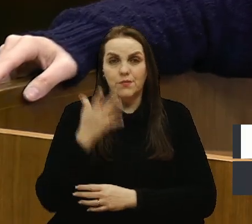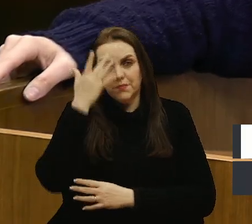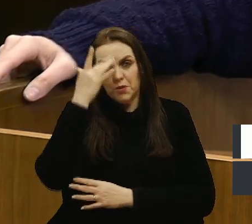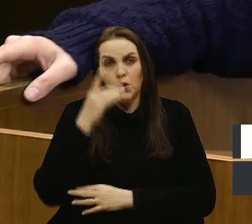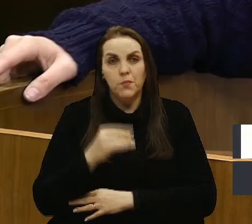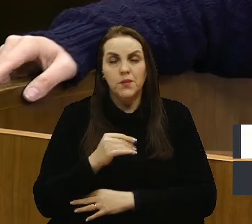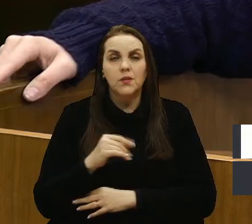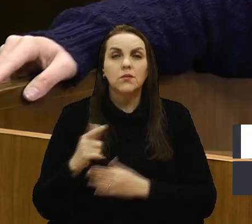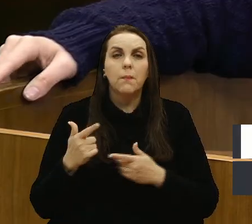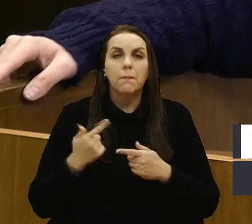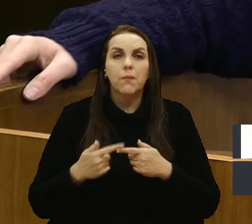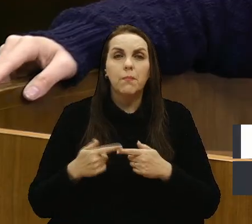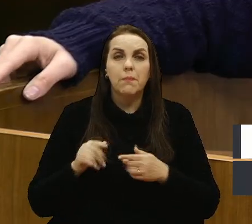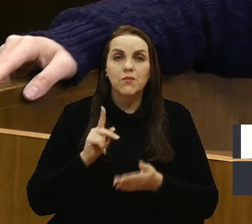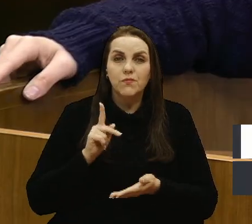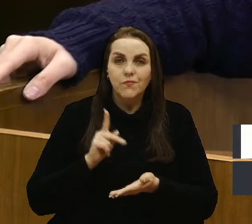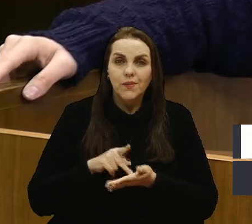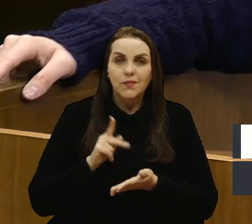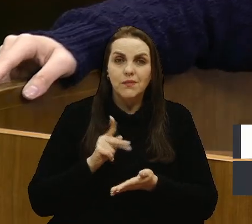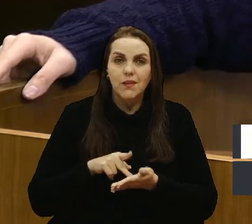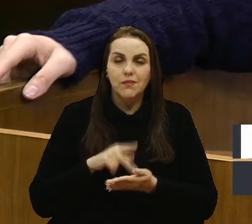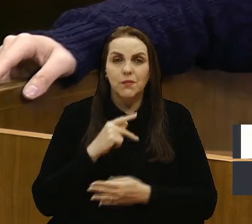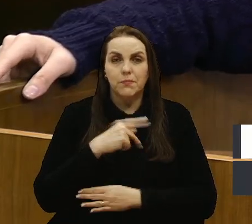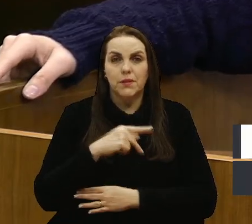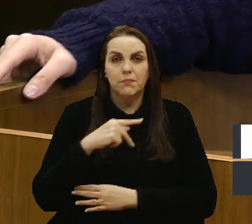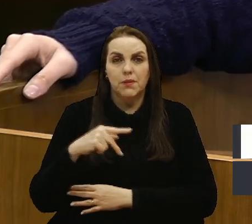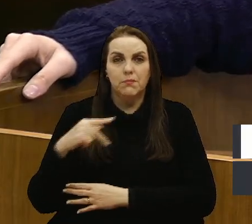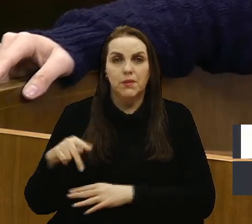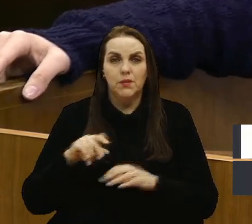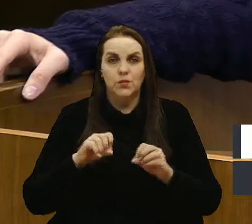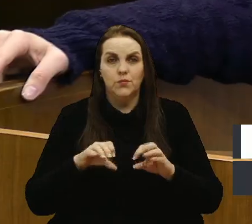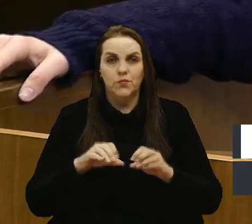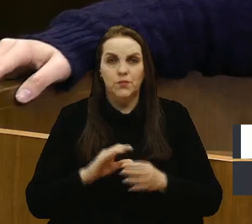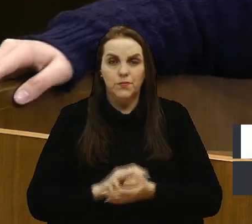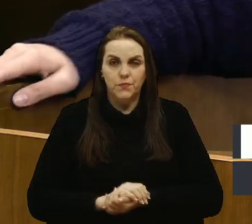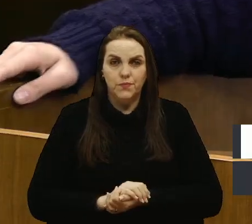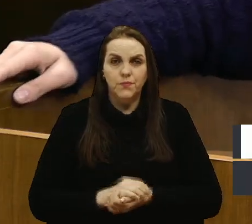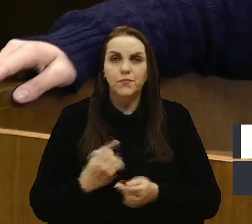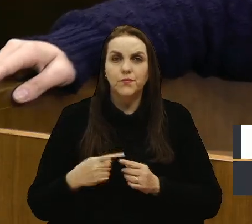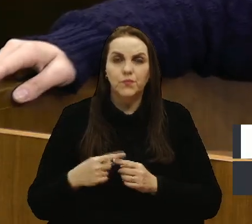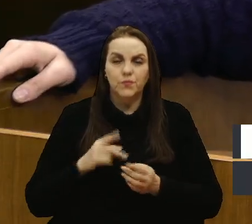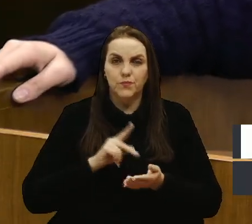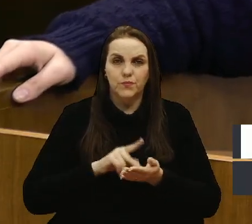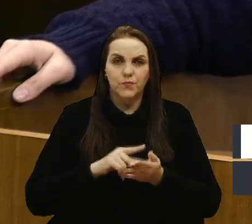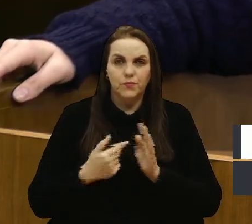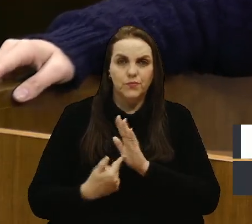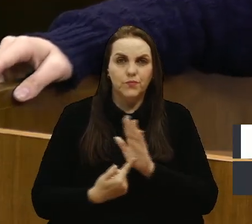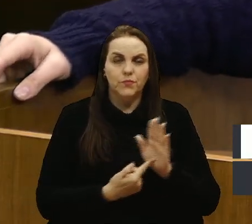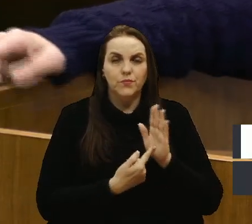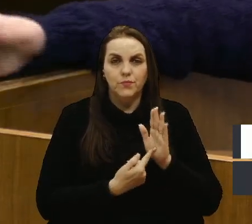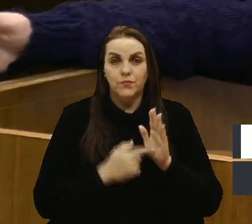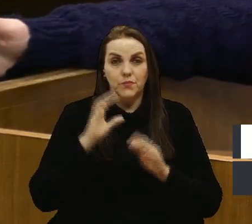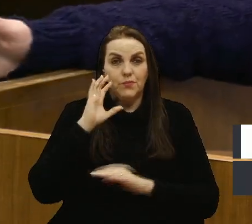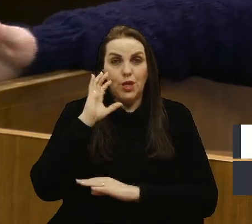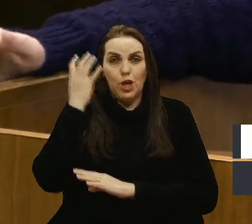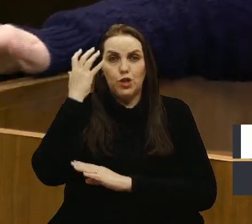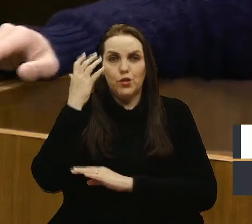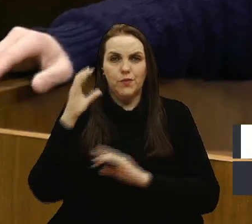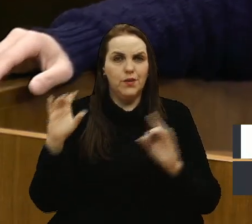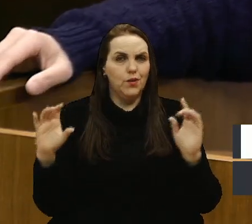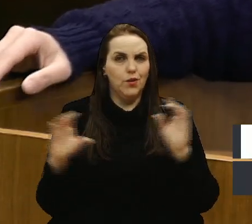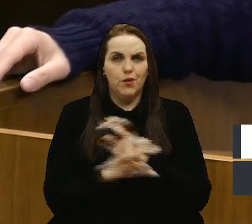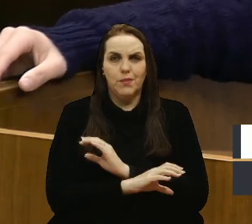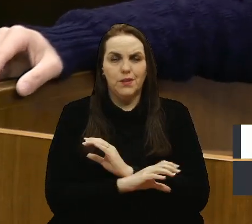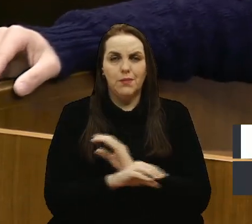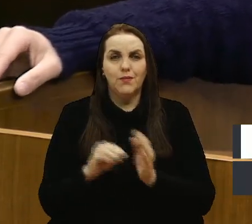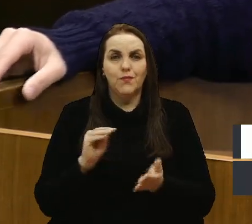qual foi o problema real das PPPs. Porque, de fato, foi apresentado como a grande solução para os problemas do déficit